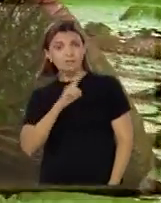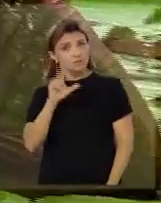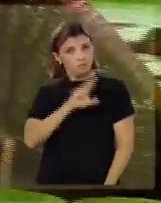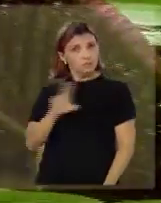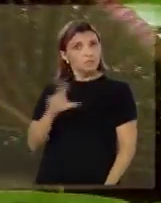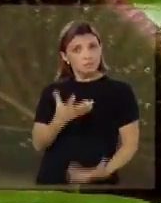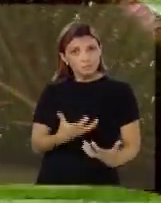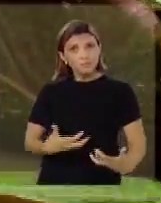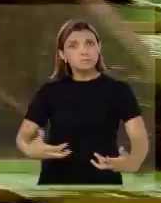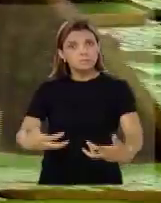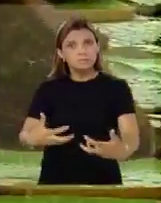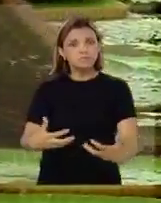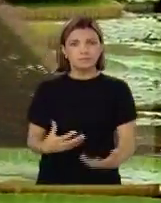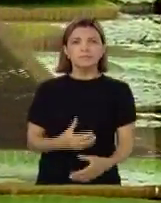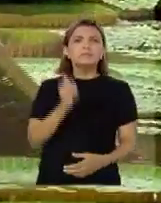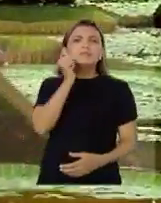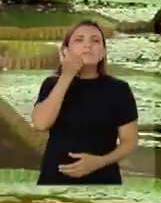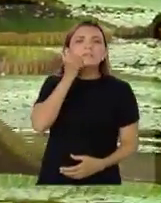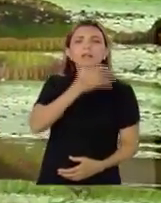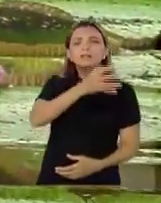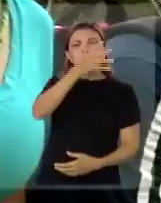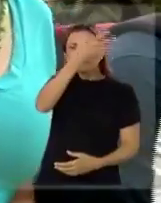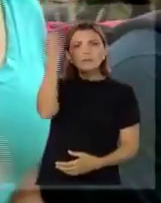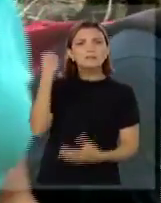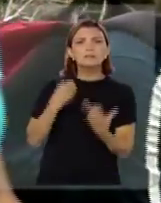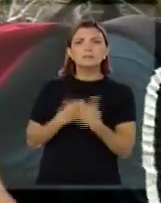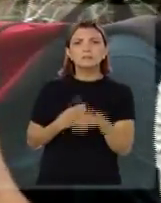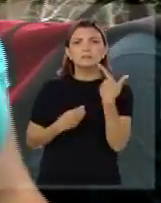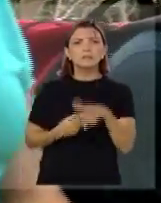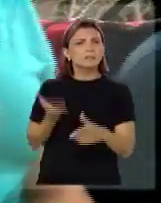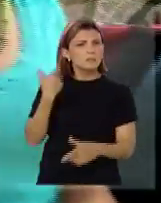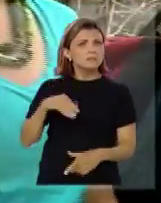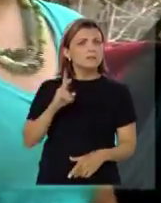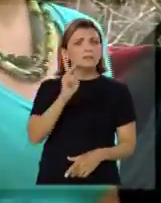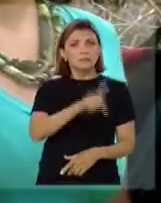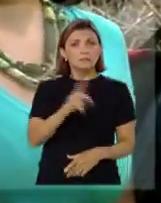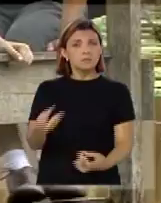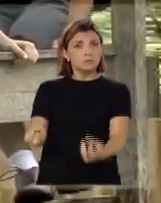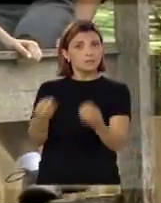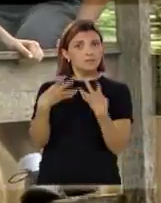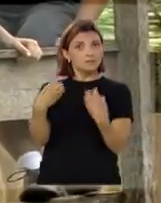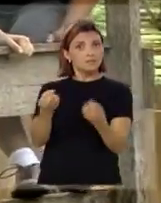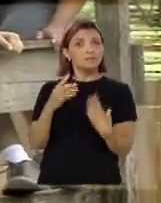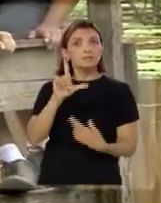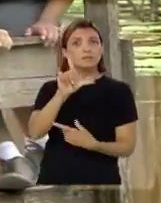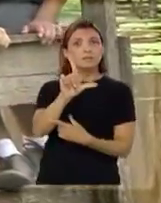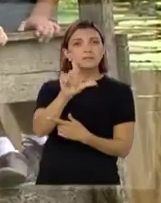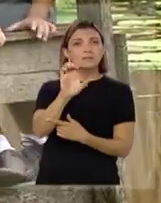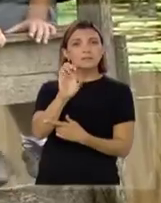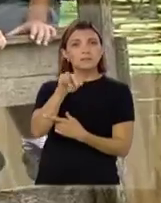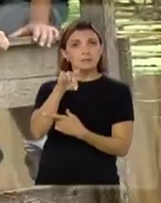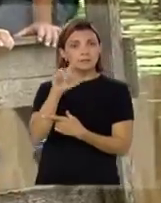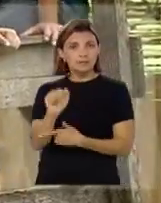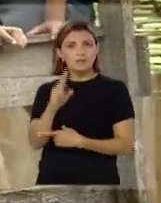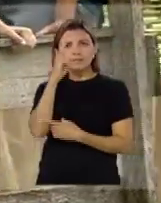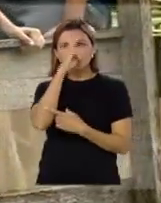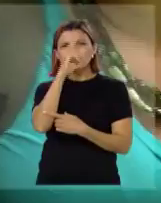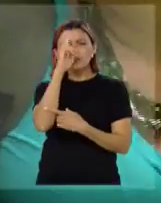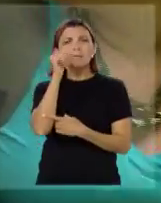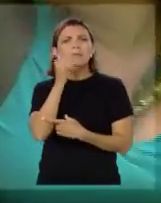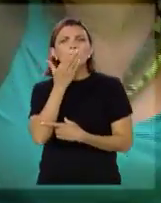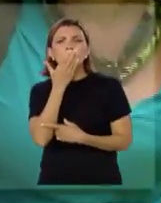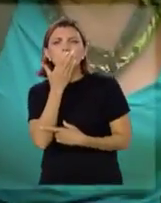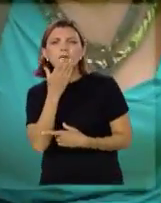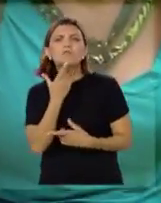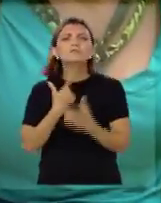ciências a gente nunca esquece. É. Na mosca. Eu até lembro de uma lenda que a professora contou. Ah, se foi igual a que nós contamos aqui, deve ser linda. É a